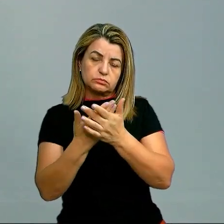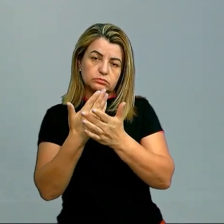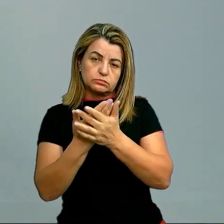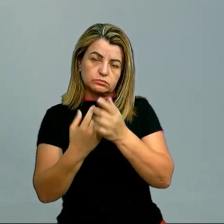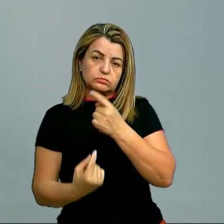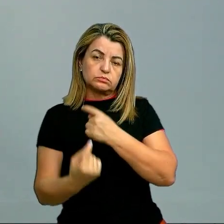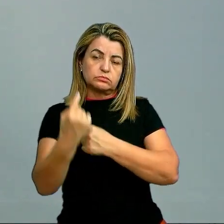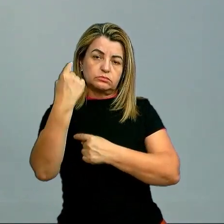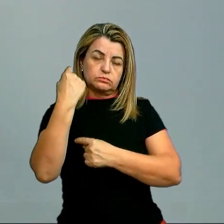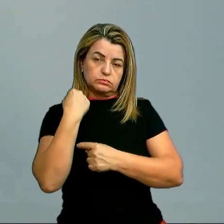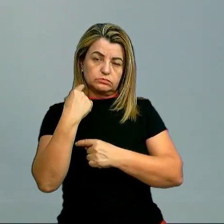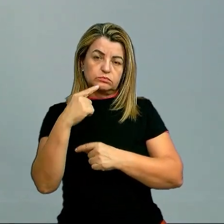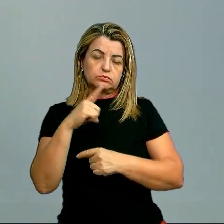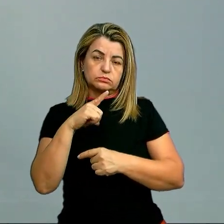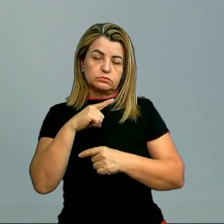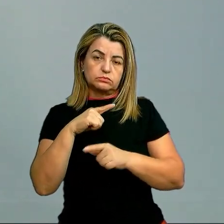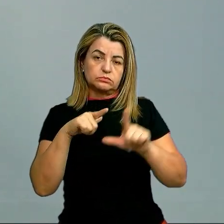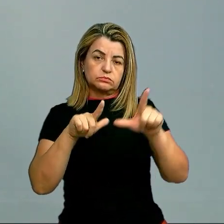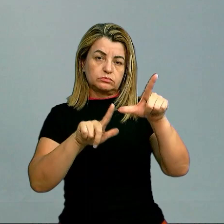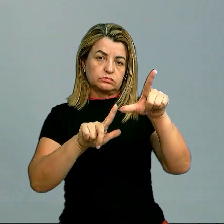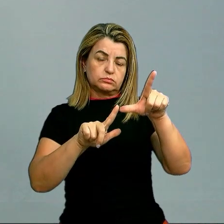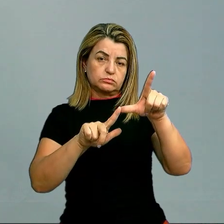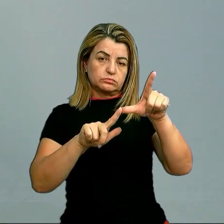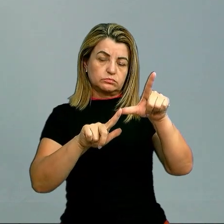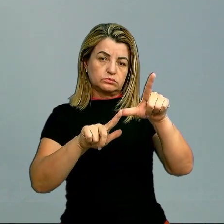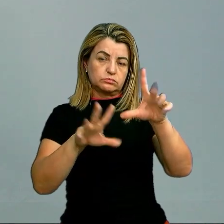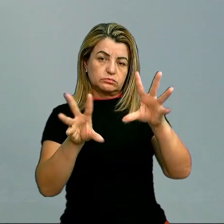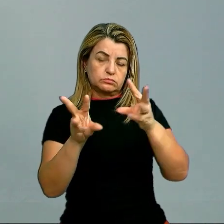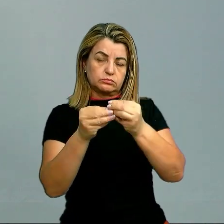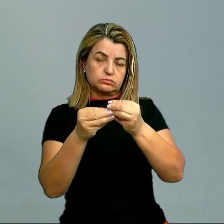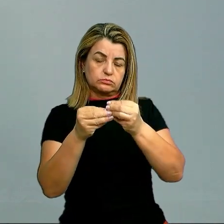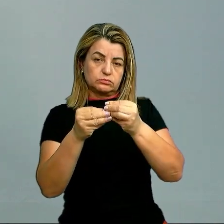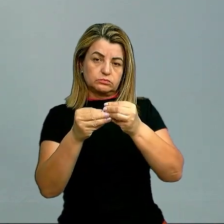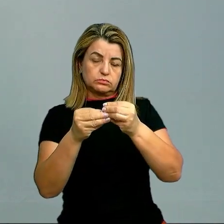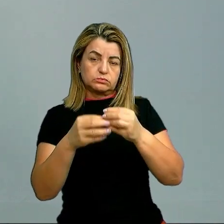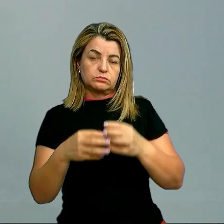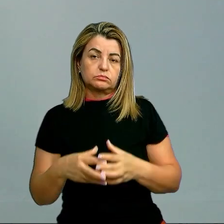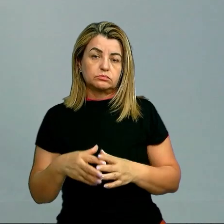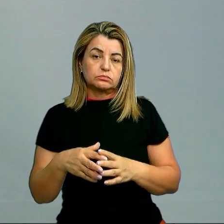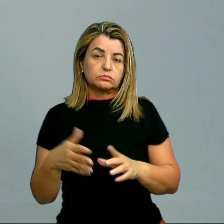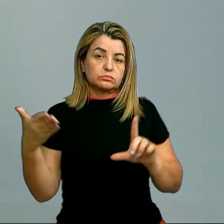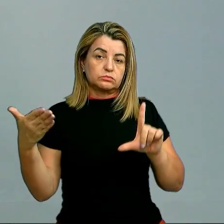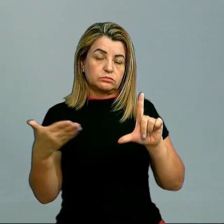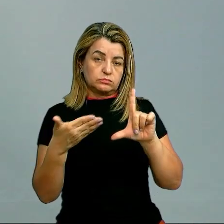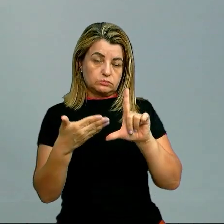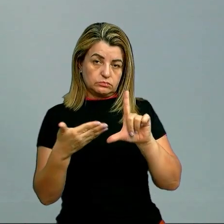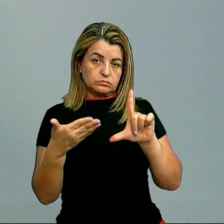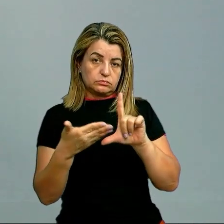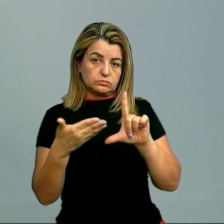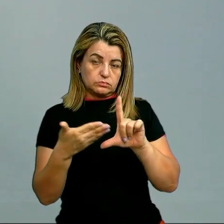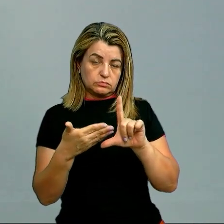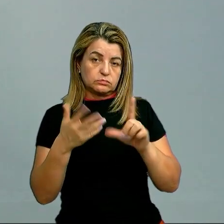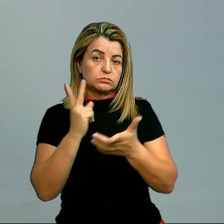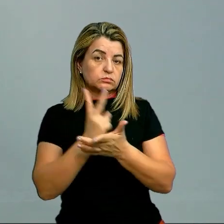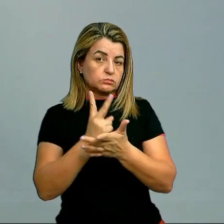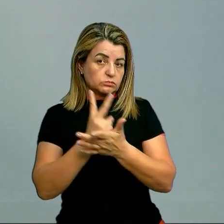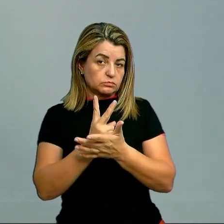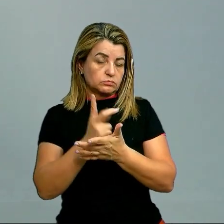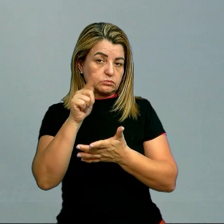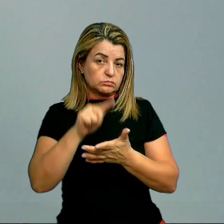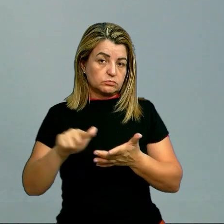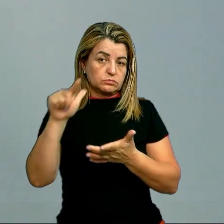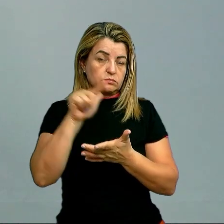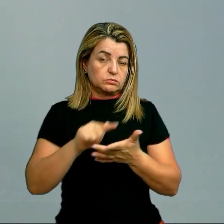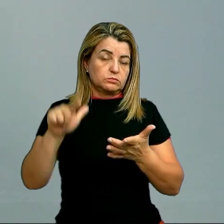relacionada à geometria analítica, isso nas nossas plataformas. E não se esqueça de estar sempre atualizando seu conteúdo,